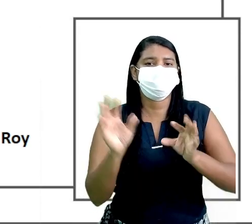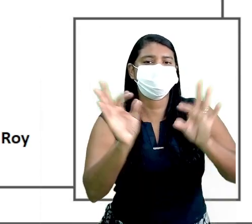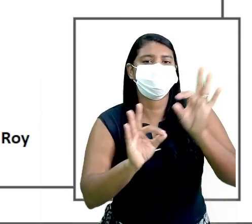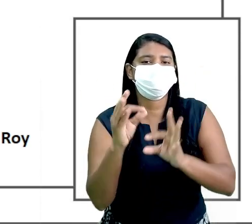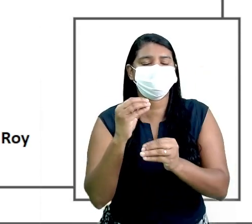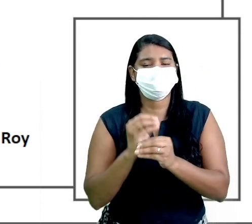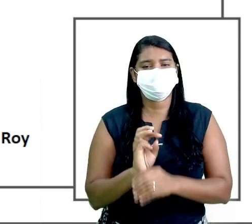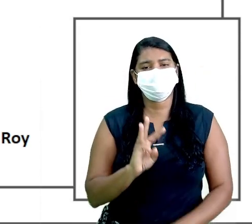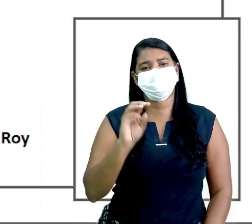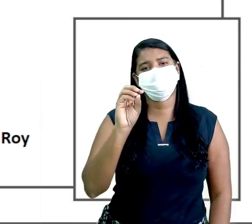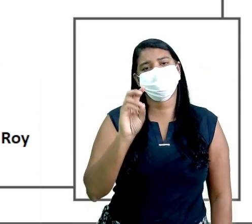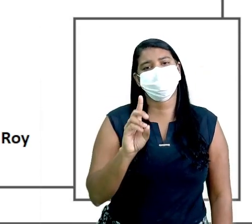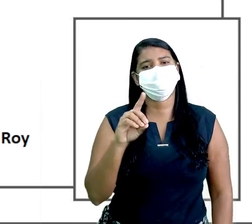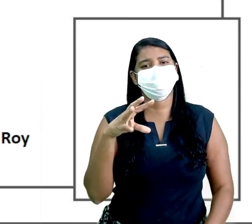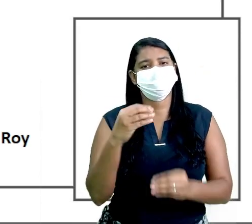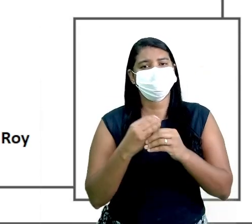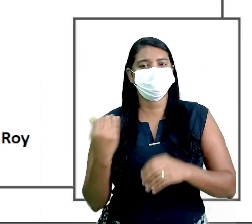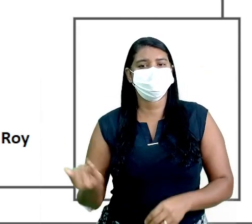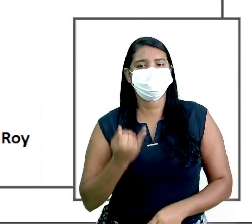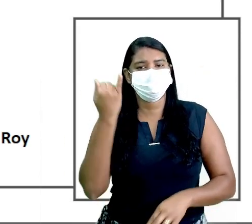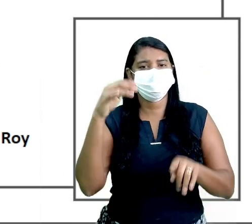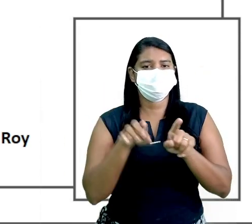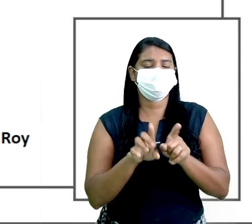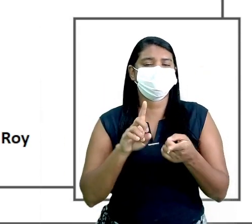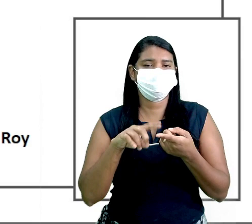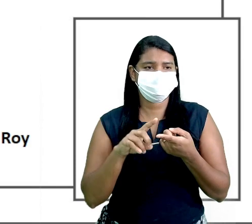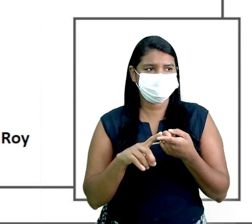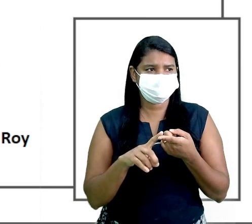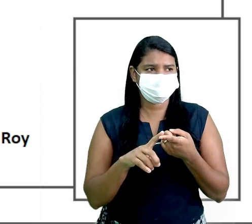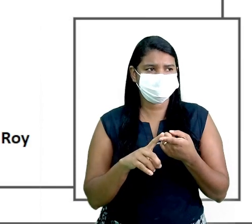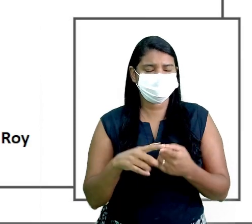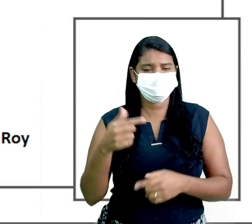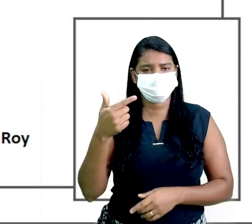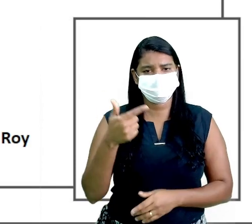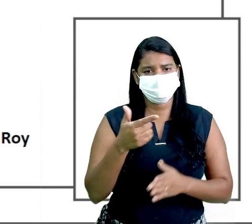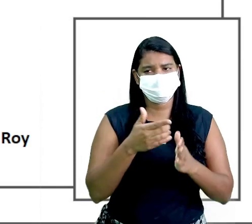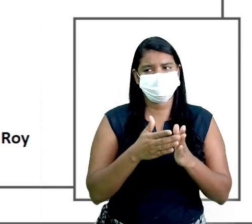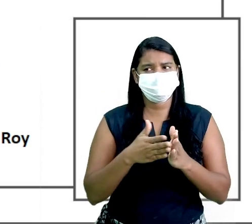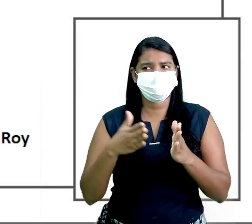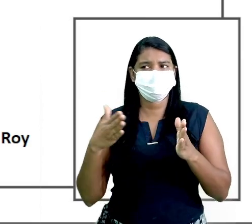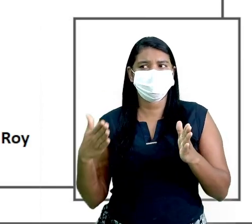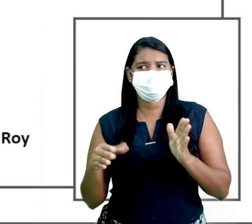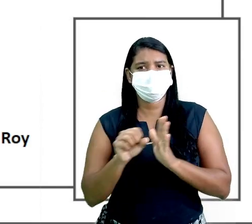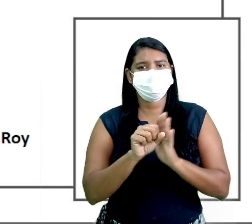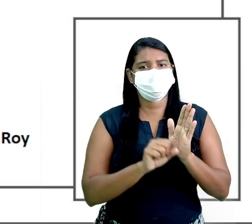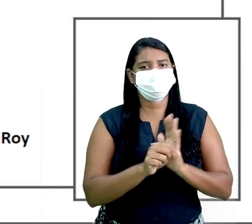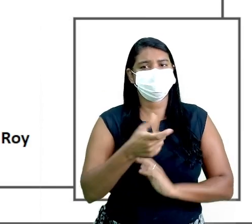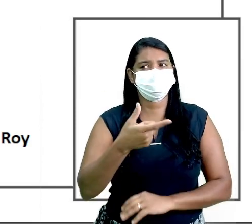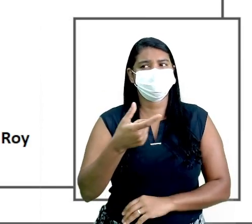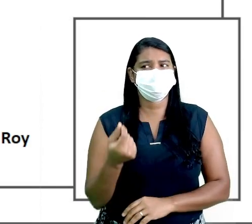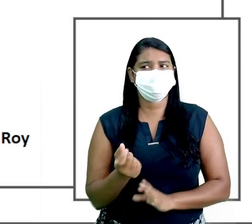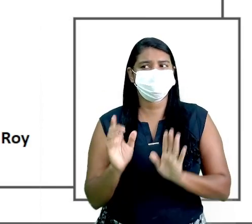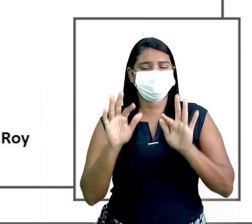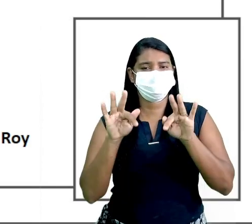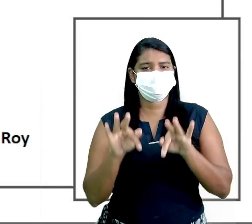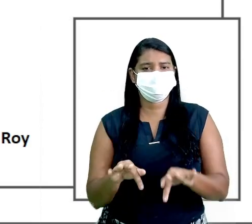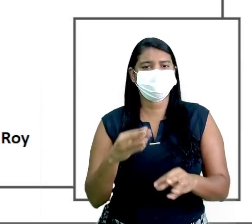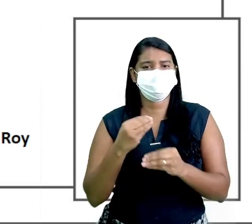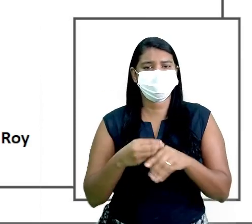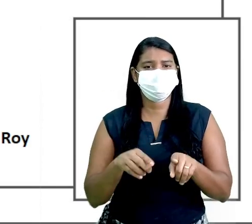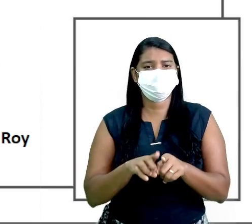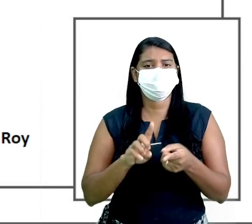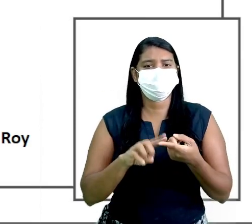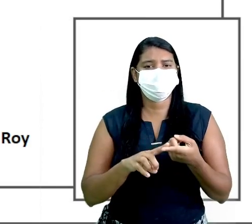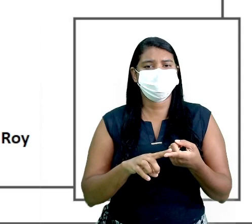né, foi muito importante para a pop art entre a segunda metade do século XX até o final, ele morreu já na década